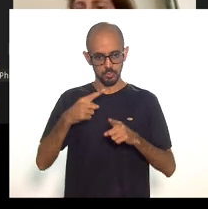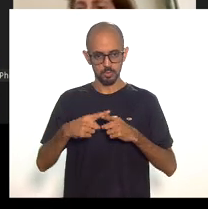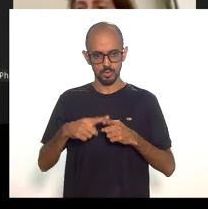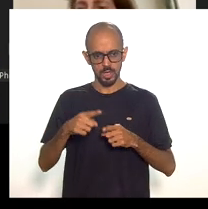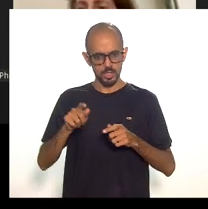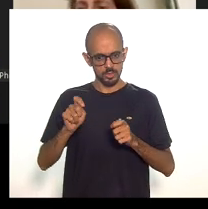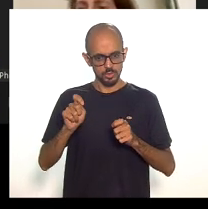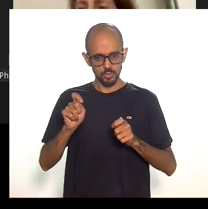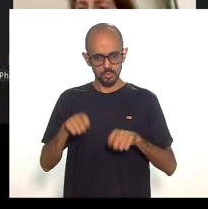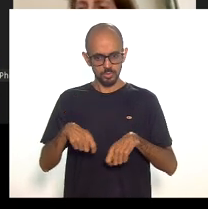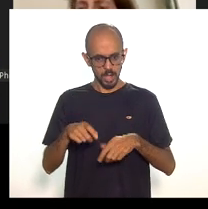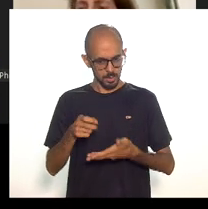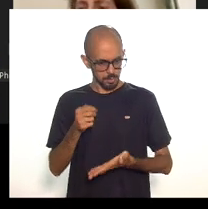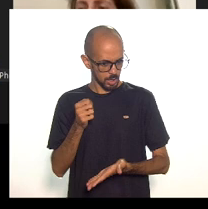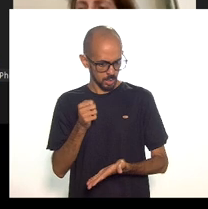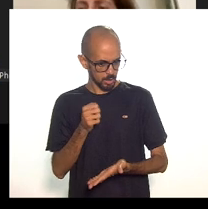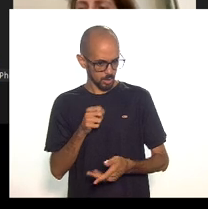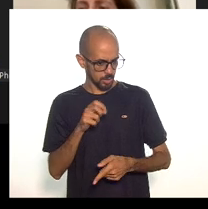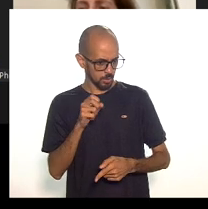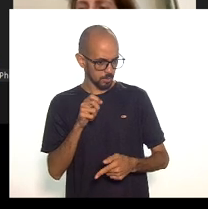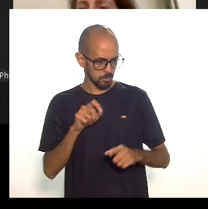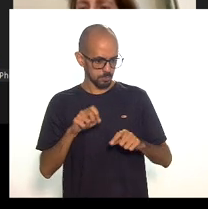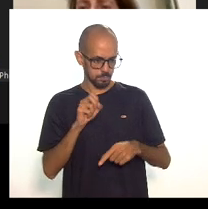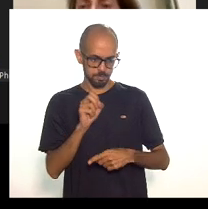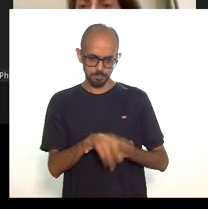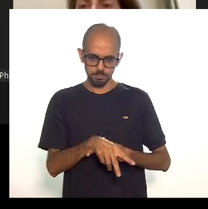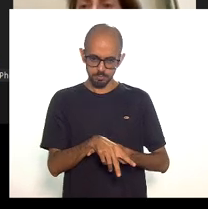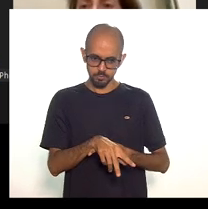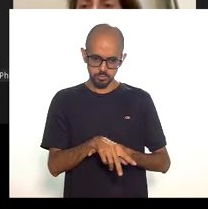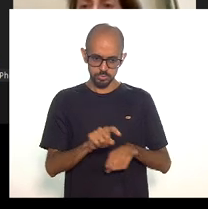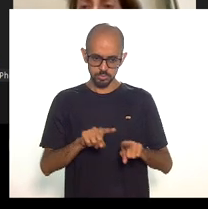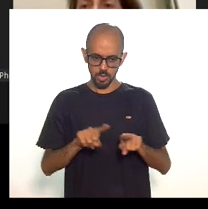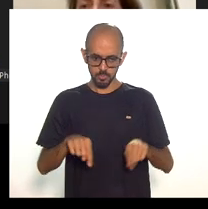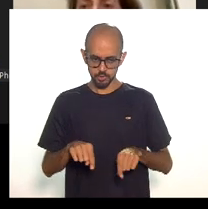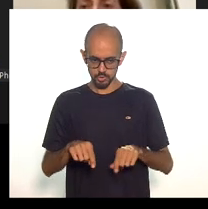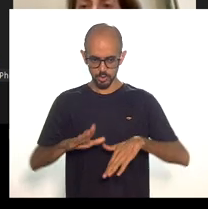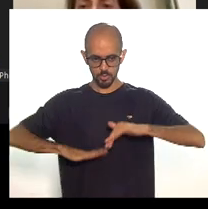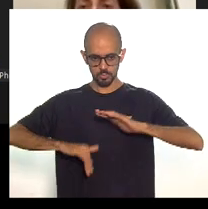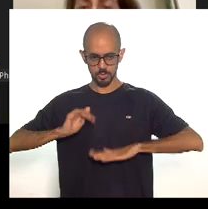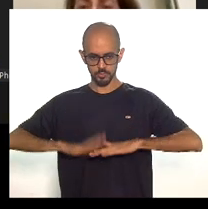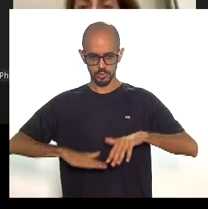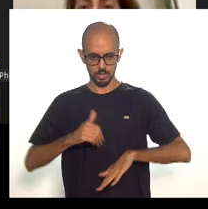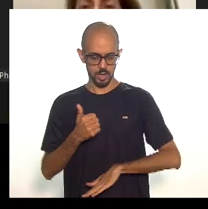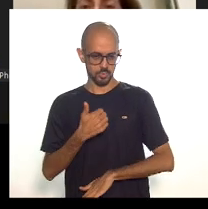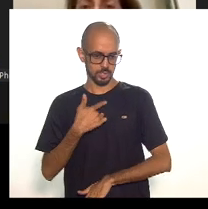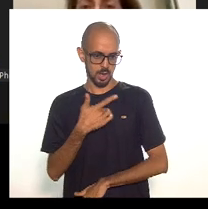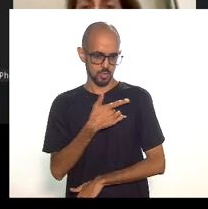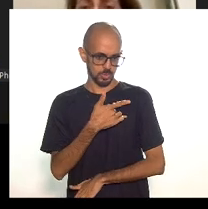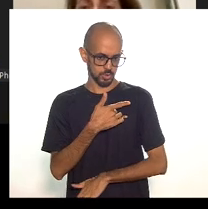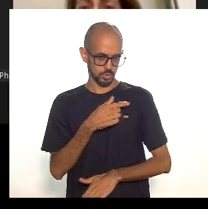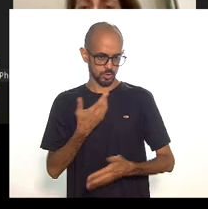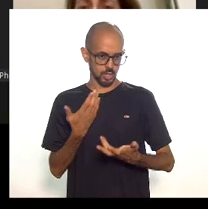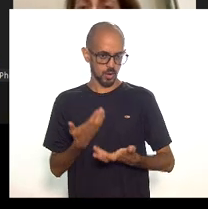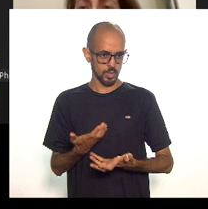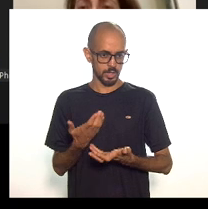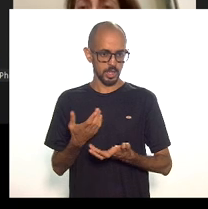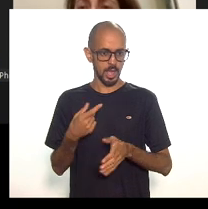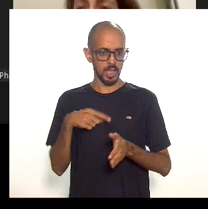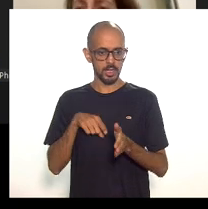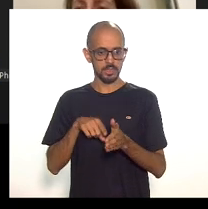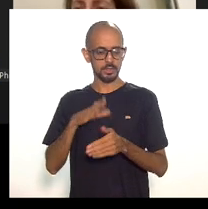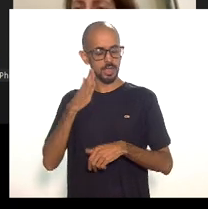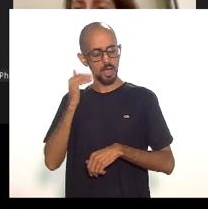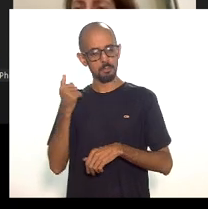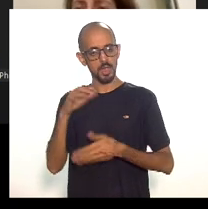a contratação de profissionais de saúde? É isso que nós chamamos o Conselho enquanto